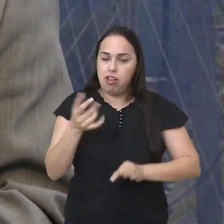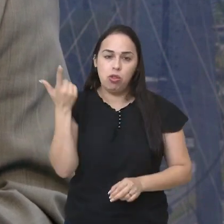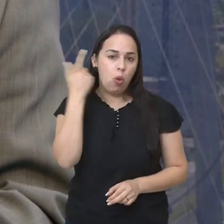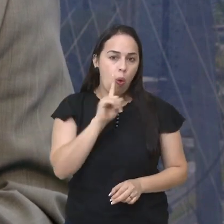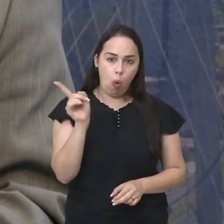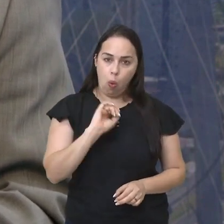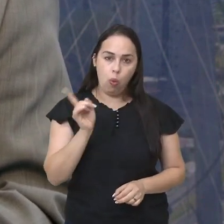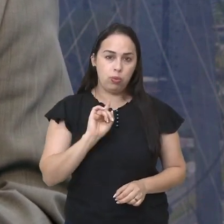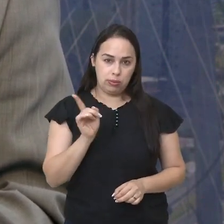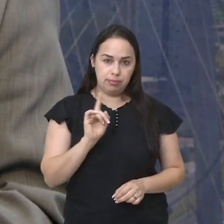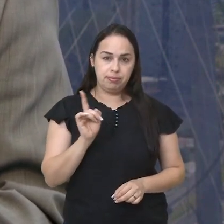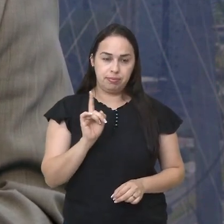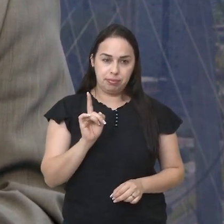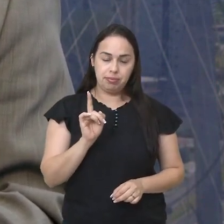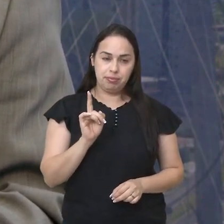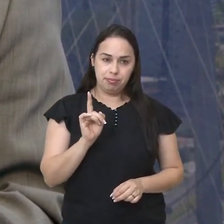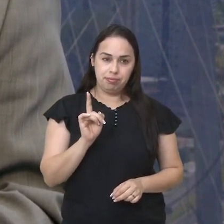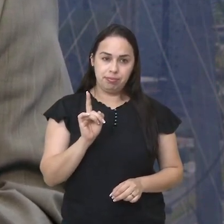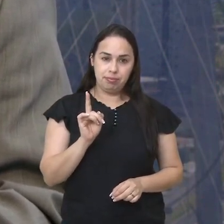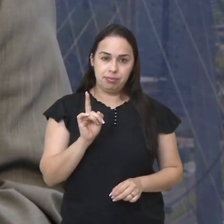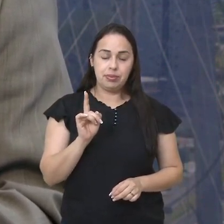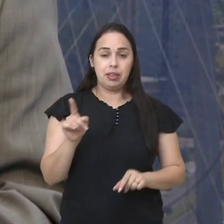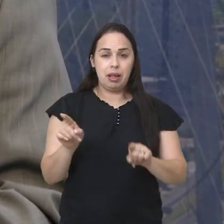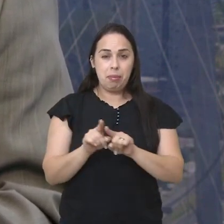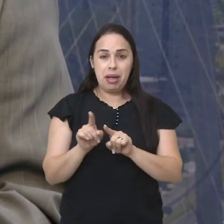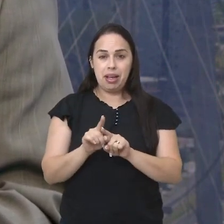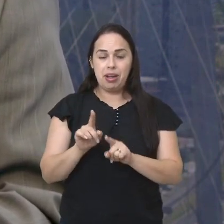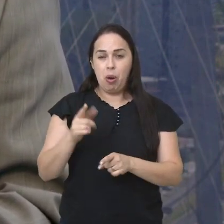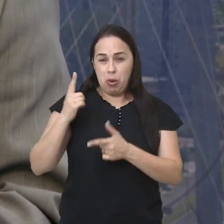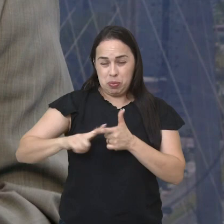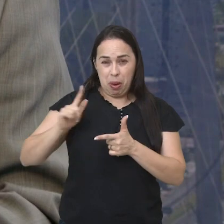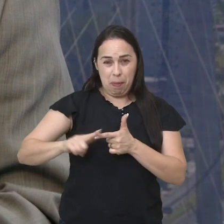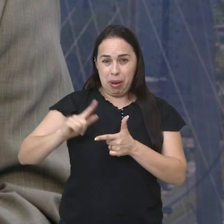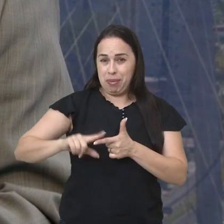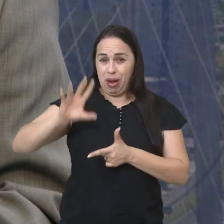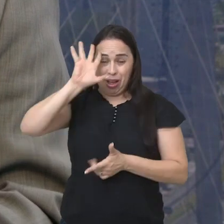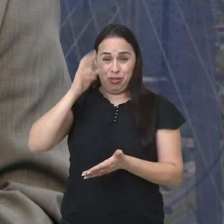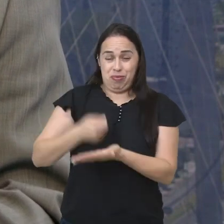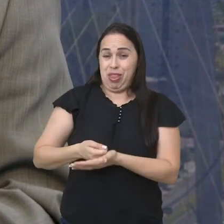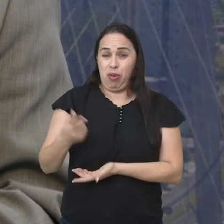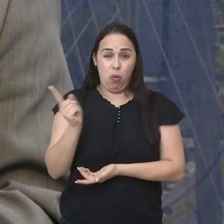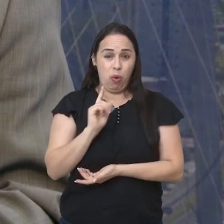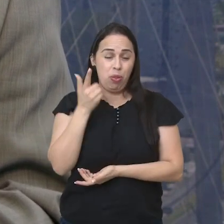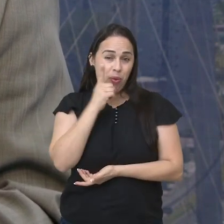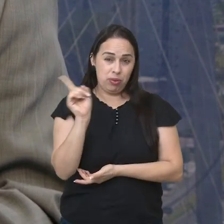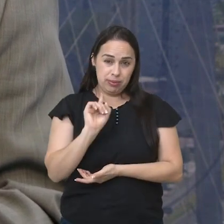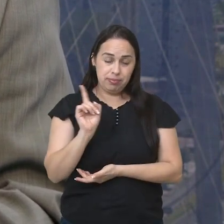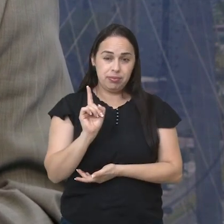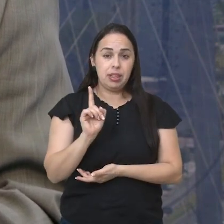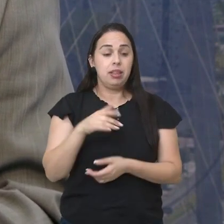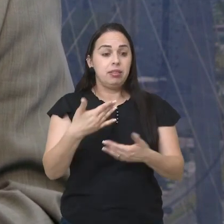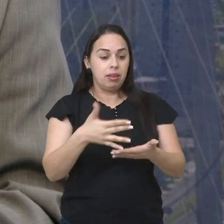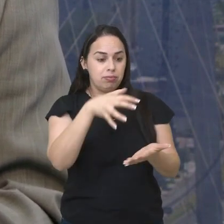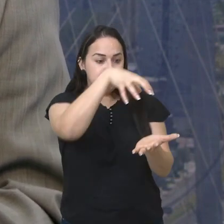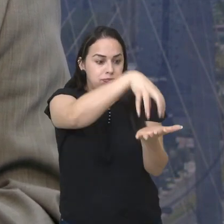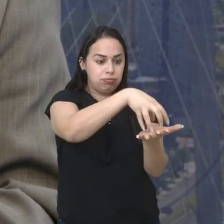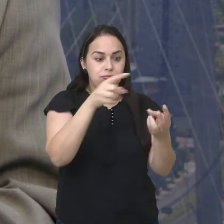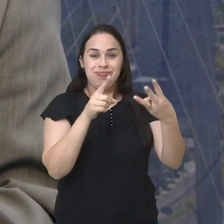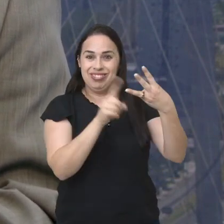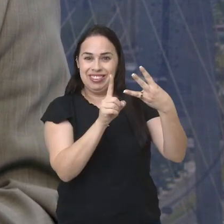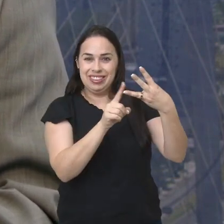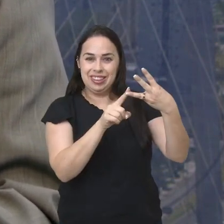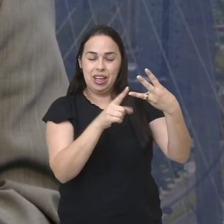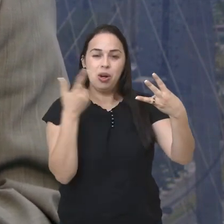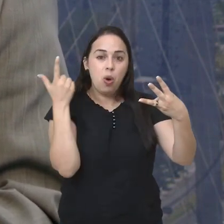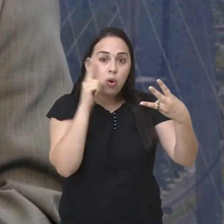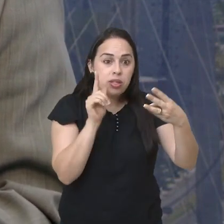o seu pagar resolução dos seus próprios conflitos tributários. E aí o terceiro setor consegue vir